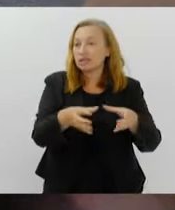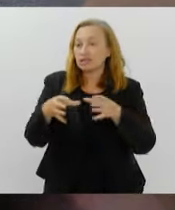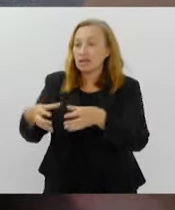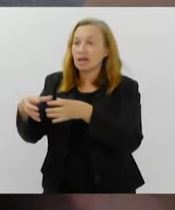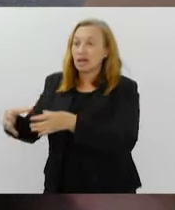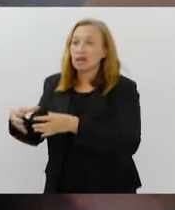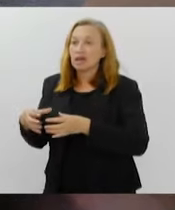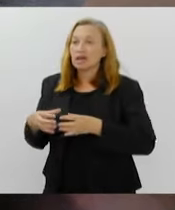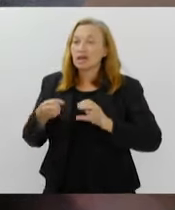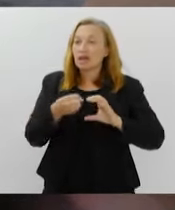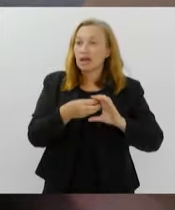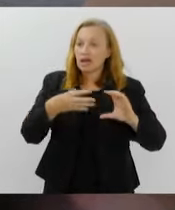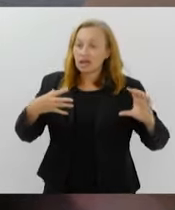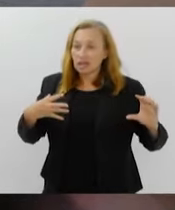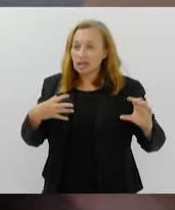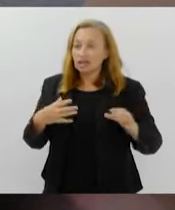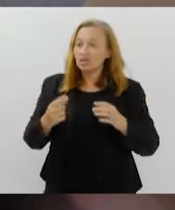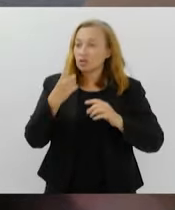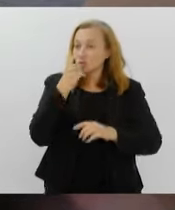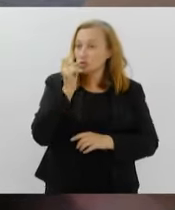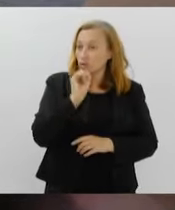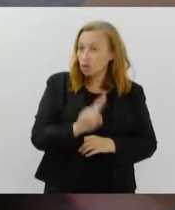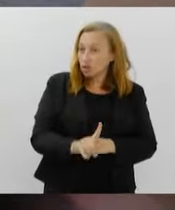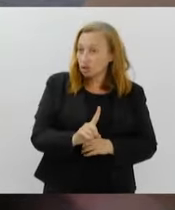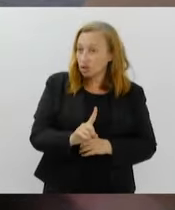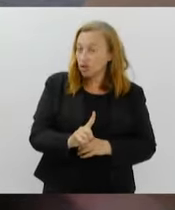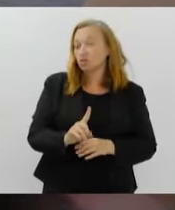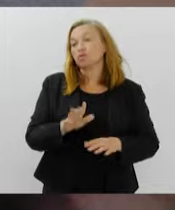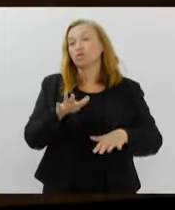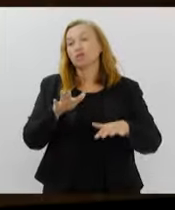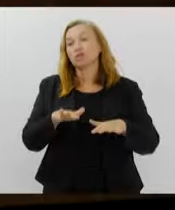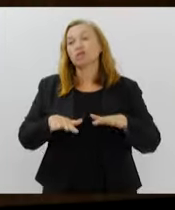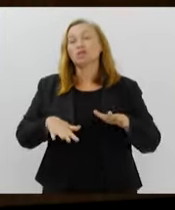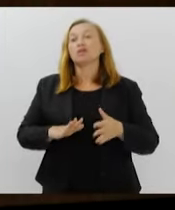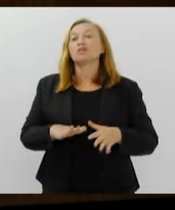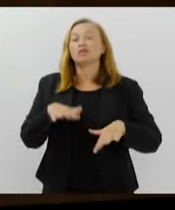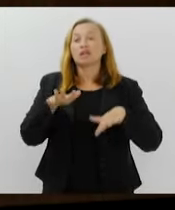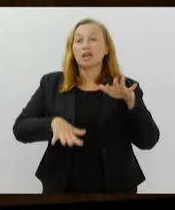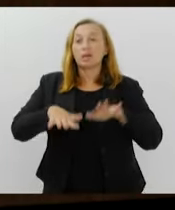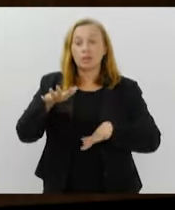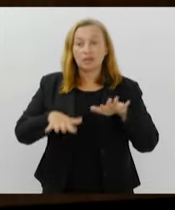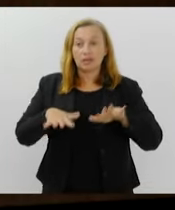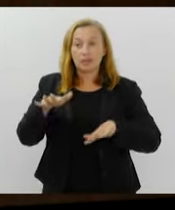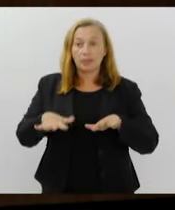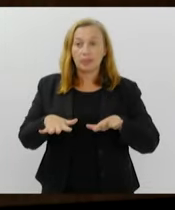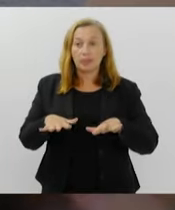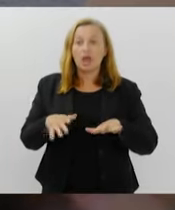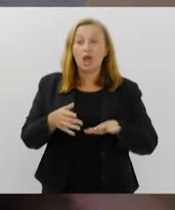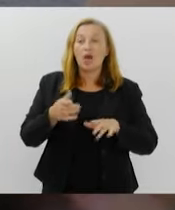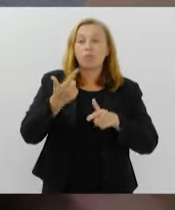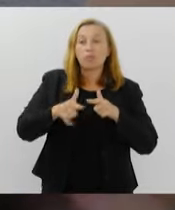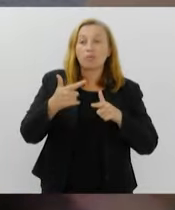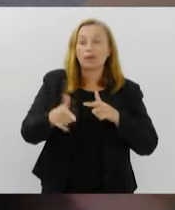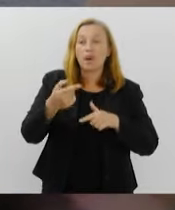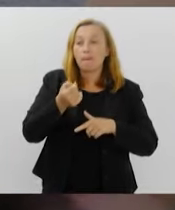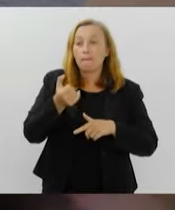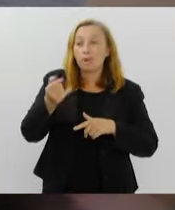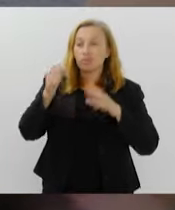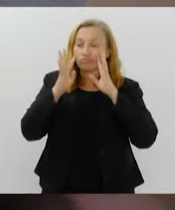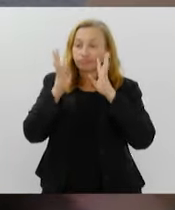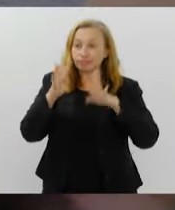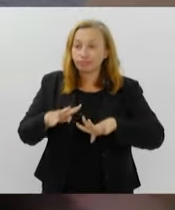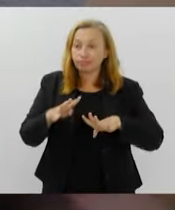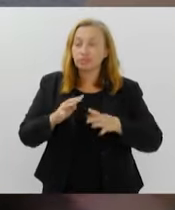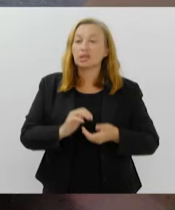nível de periculosidade e de contaminação então é um problema que pouca gente atenta a